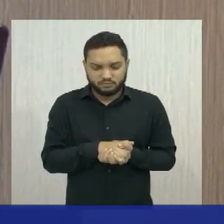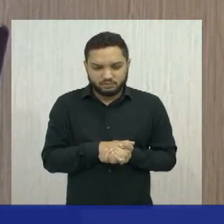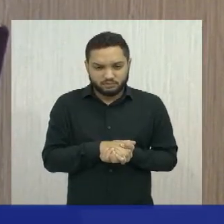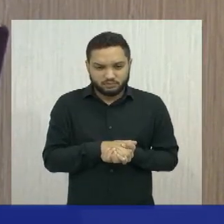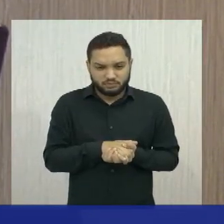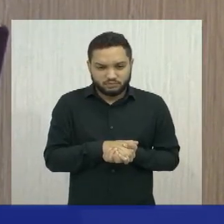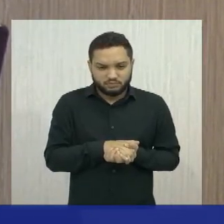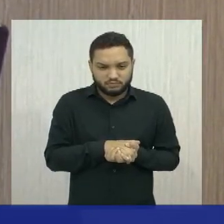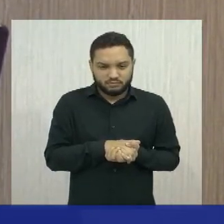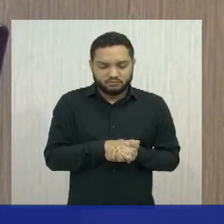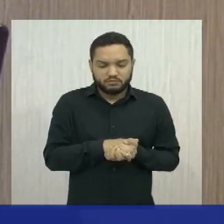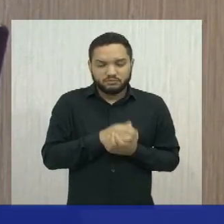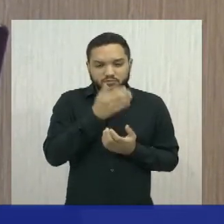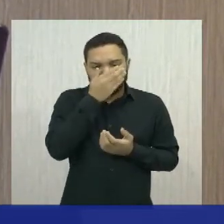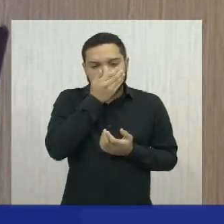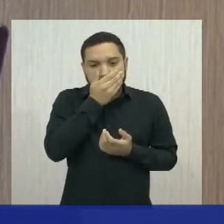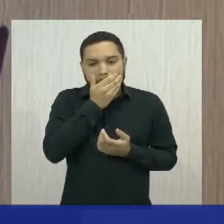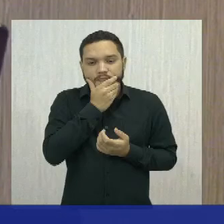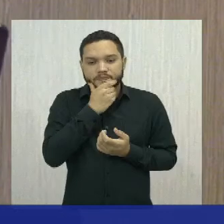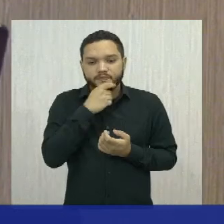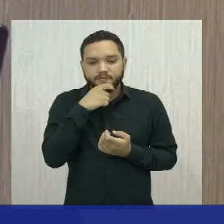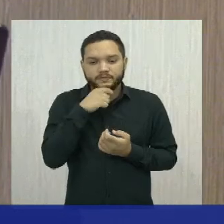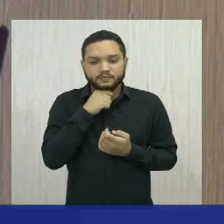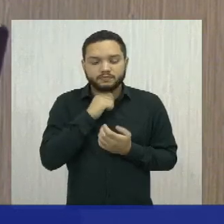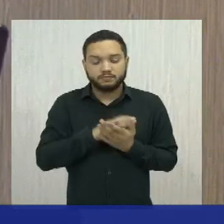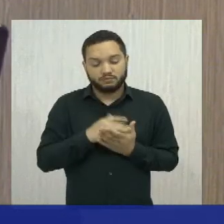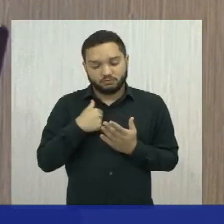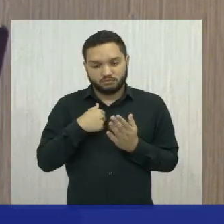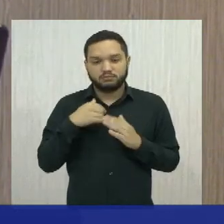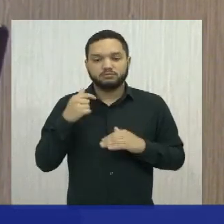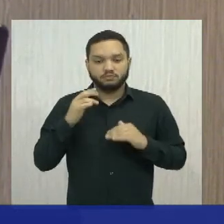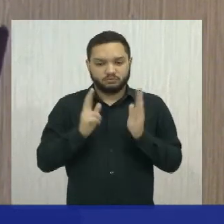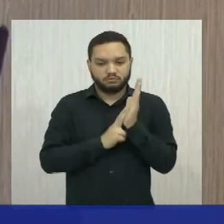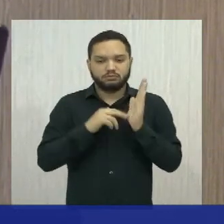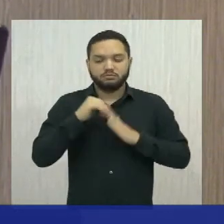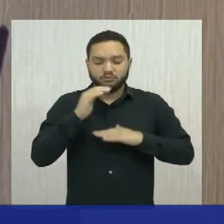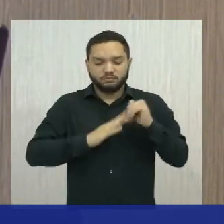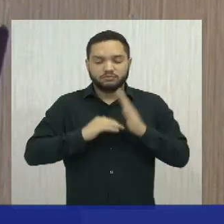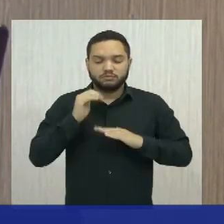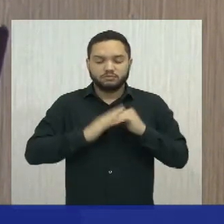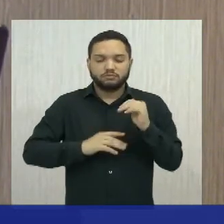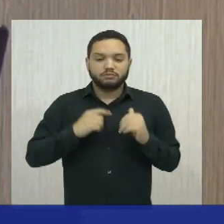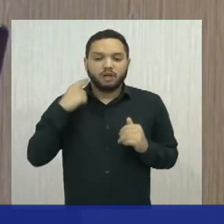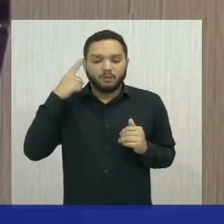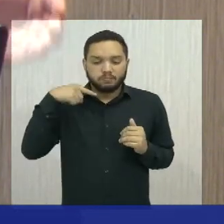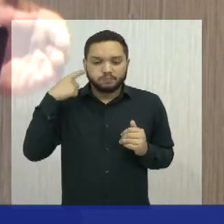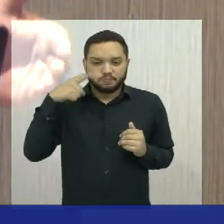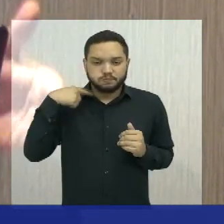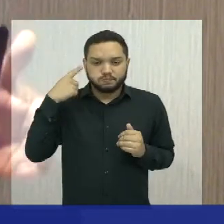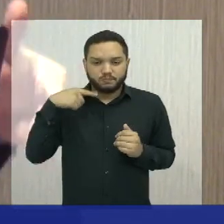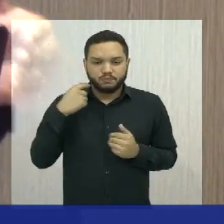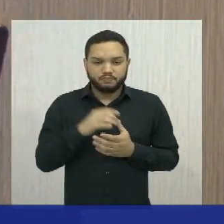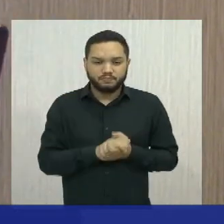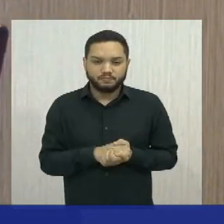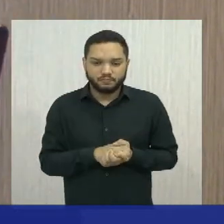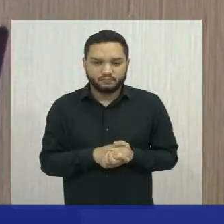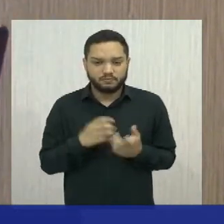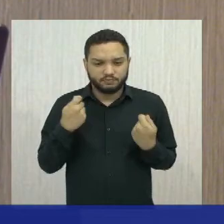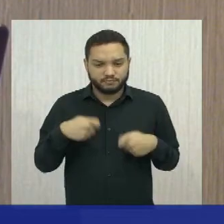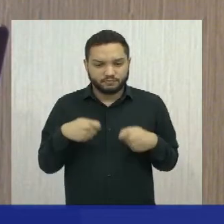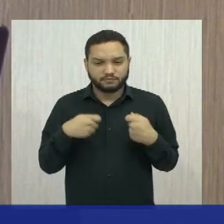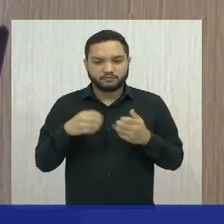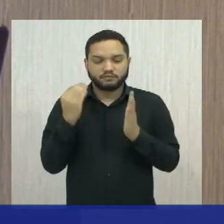e eu sou operador do direito, e aqui acabou o nosso doutor Por Deus acabou de falar que precisa